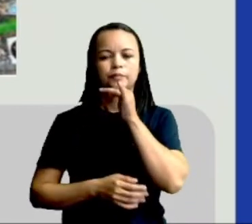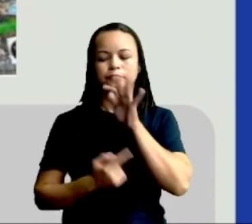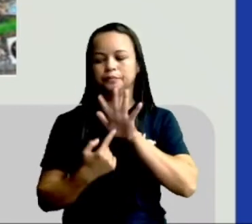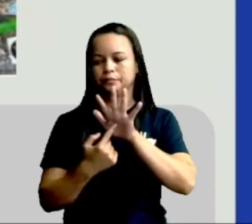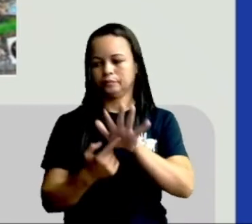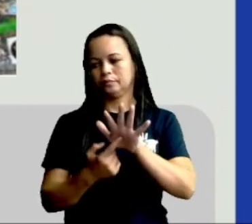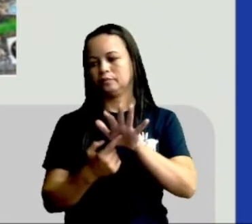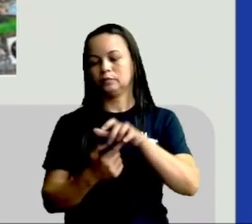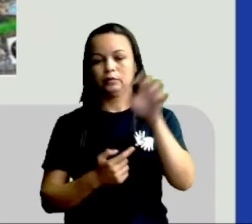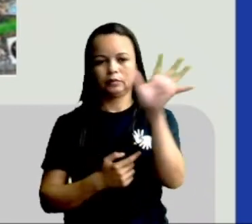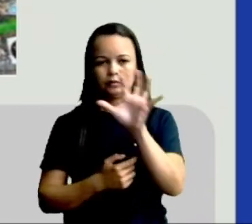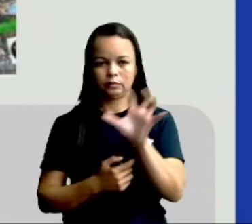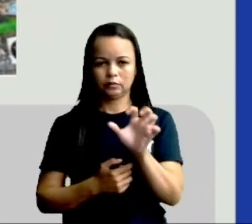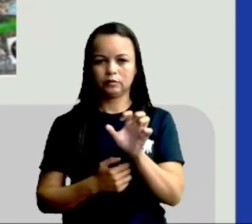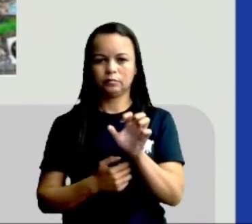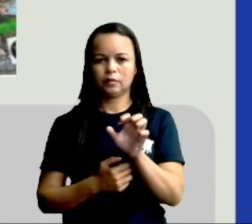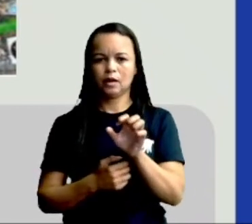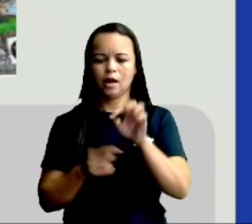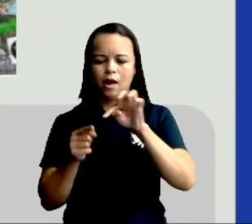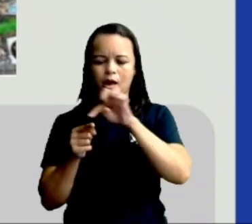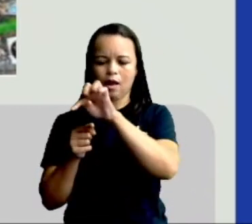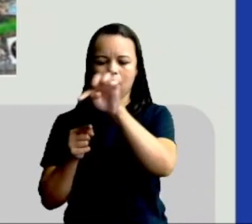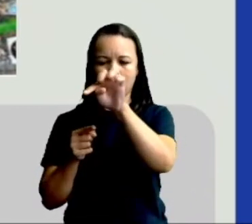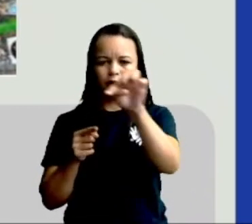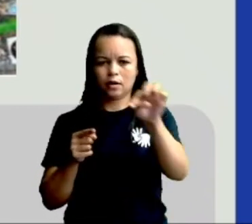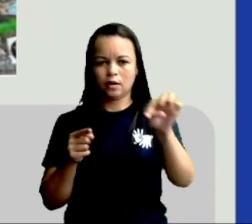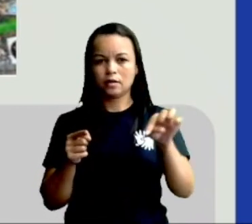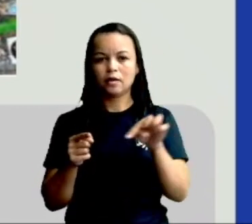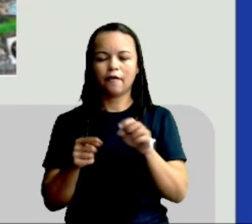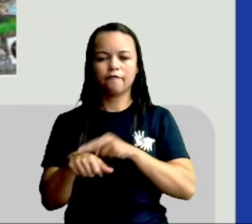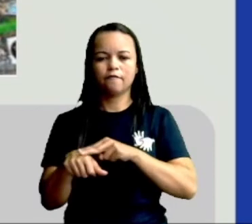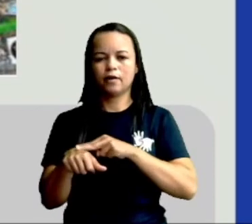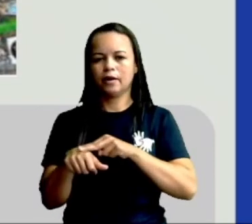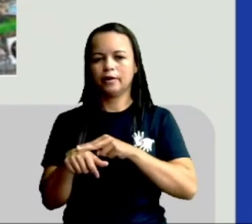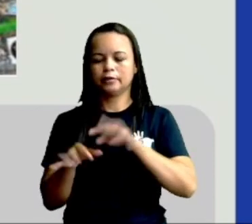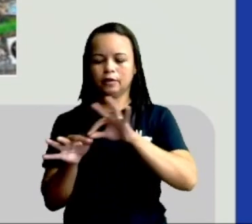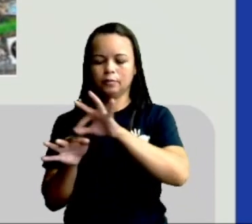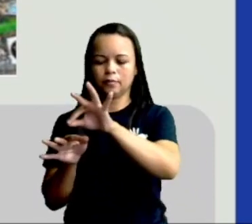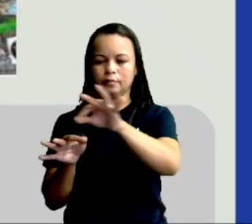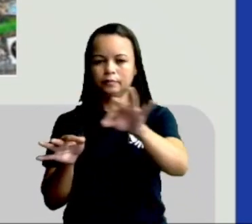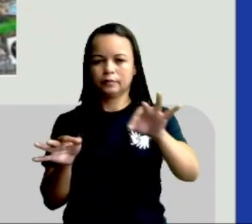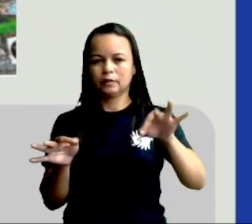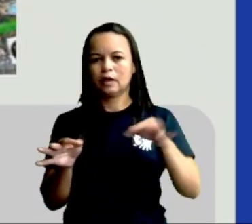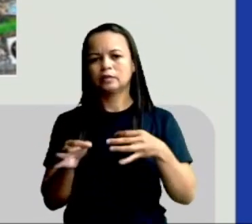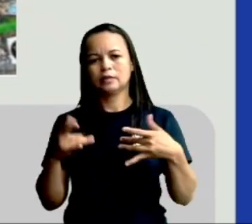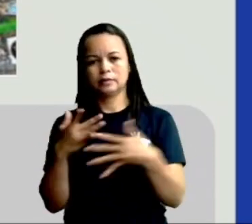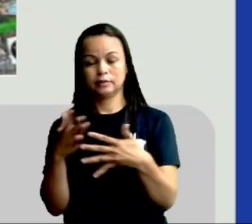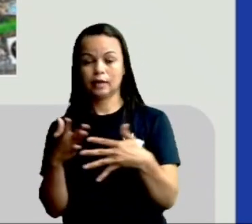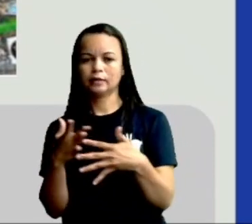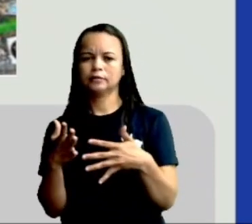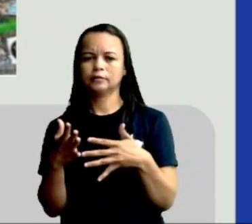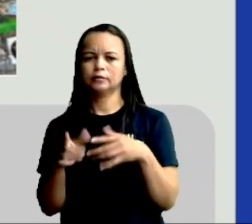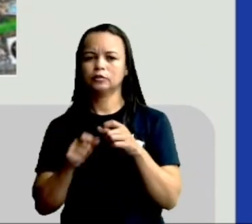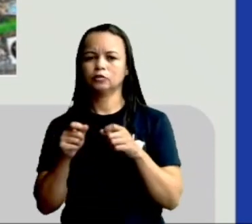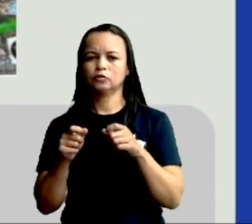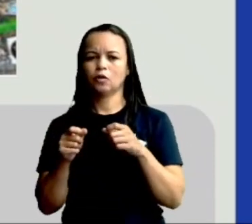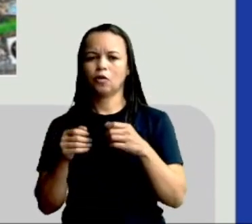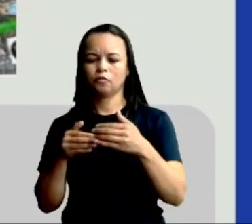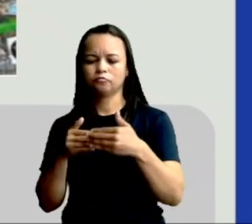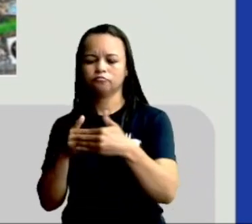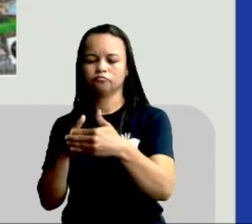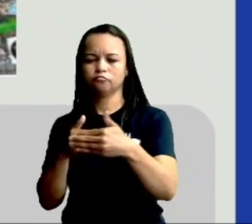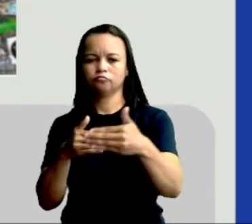trouxe essa foto aí do Maple essa linha verde aí ela delimita o território de uma cidade ou seja a